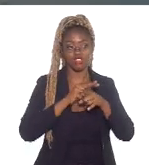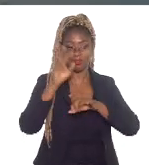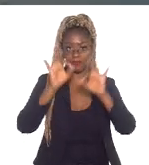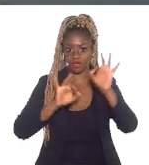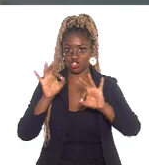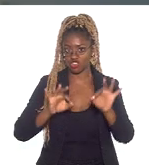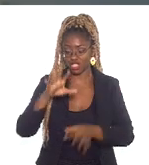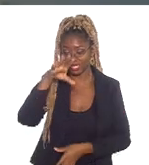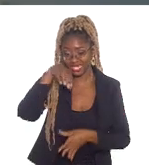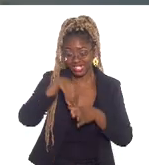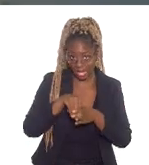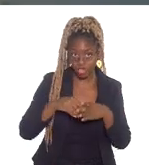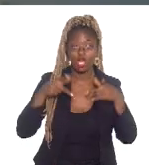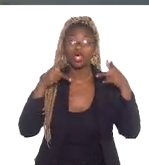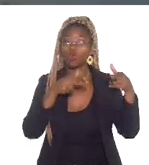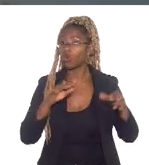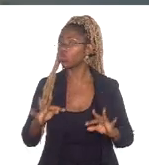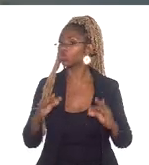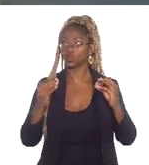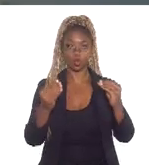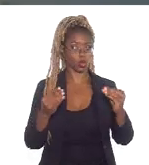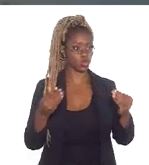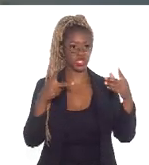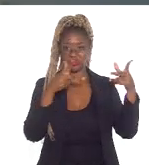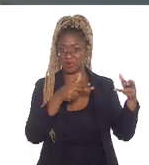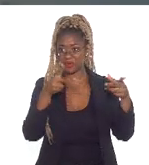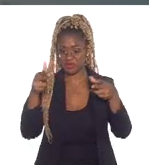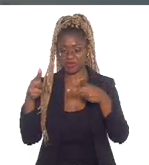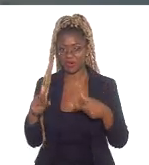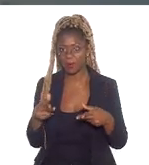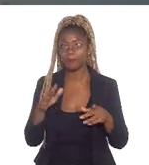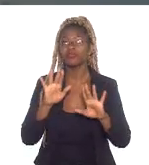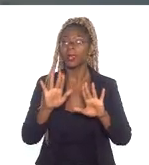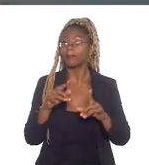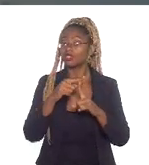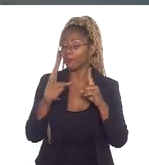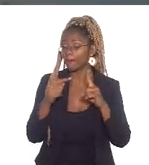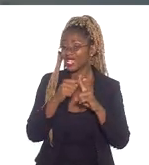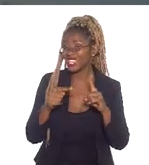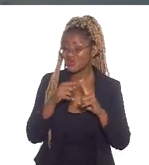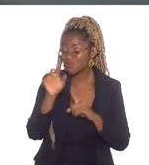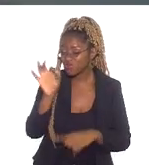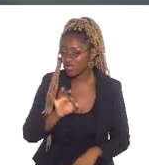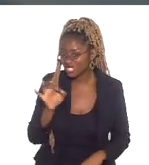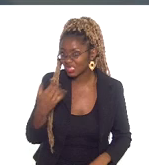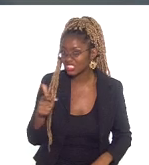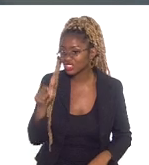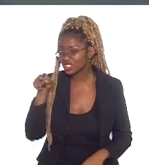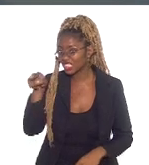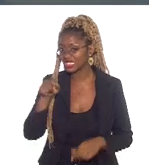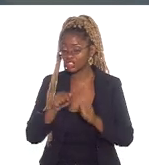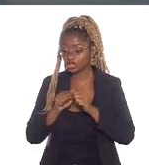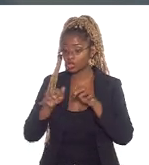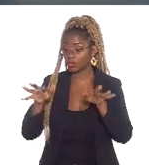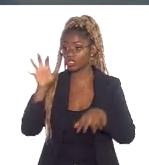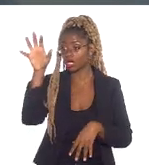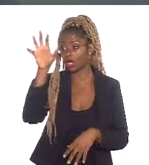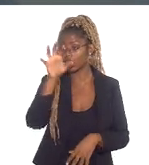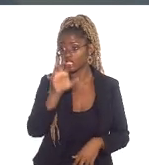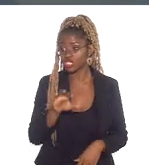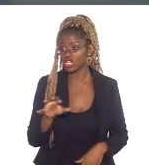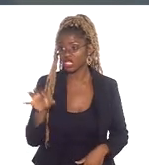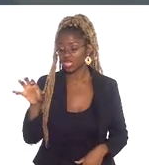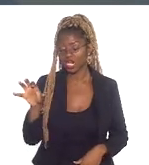as outras, e o 0,5% que não está quantificado a distribuição regional, ele